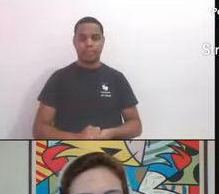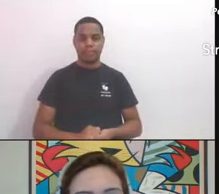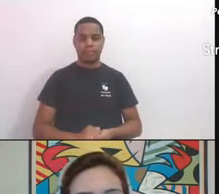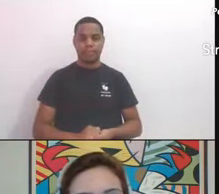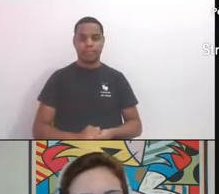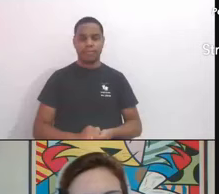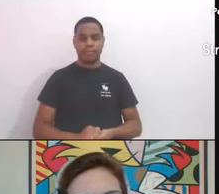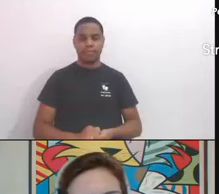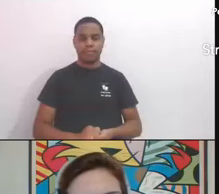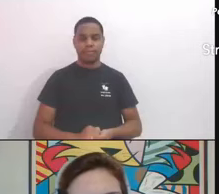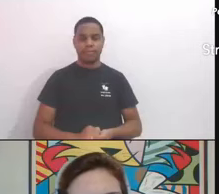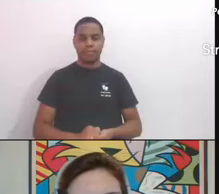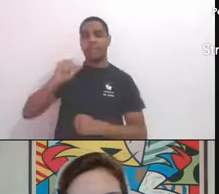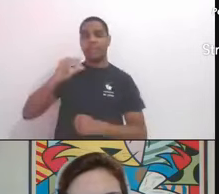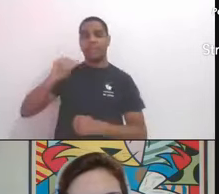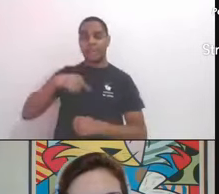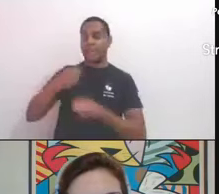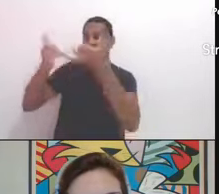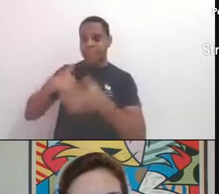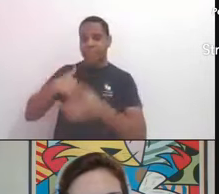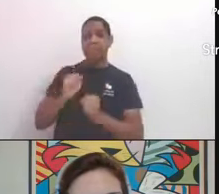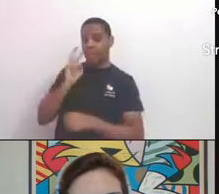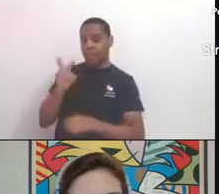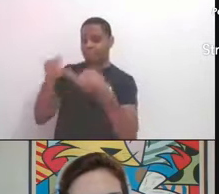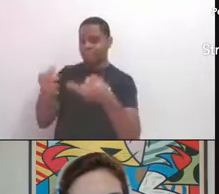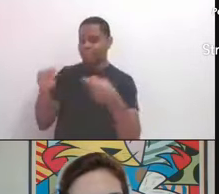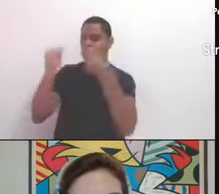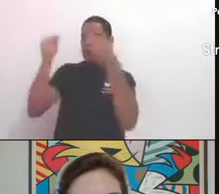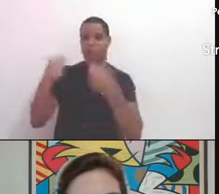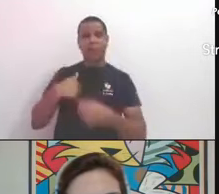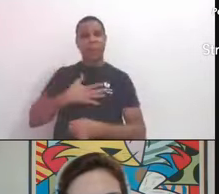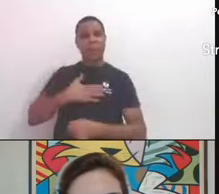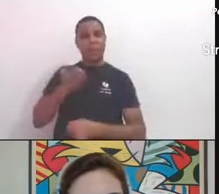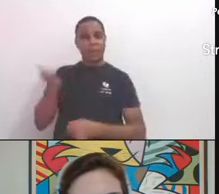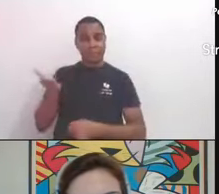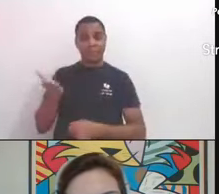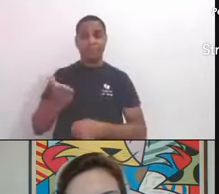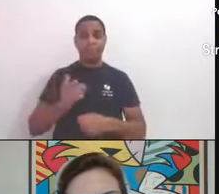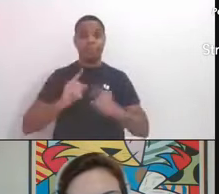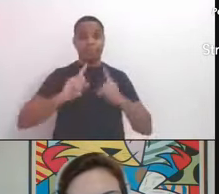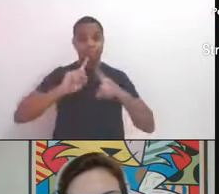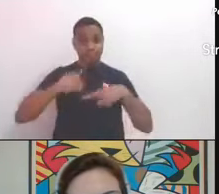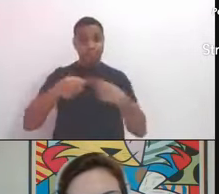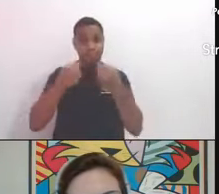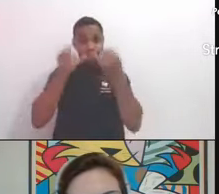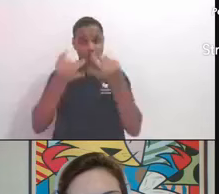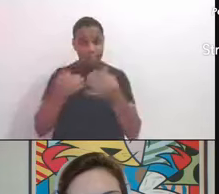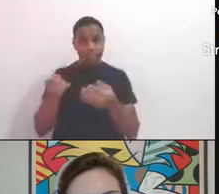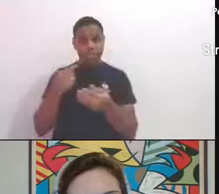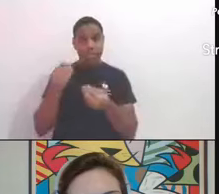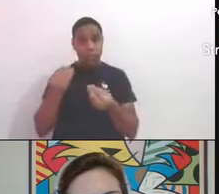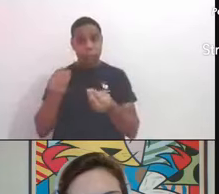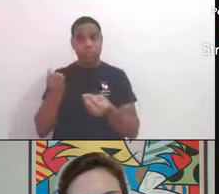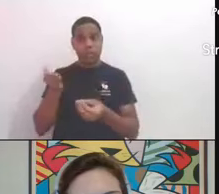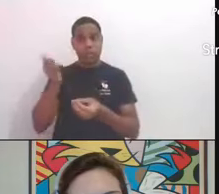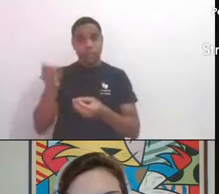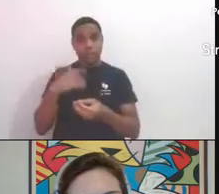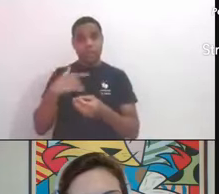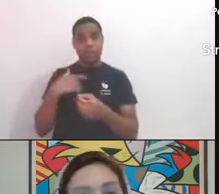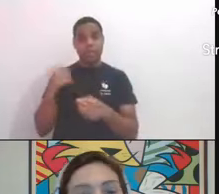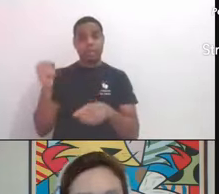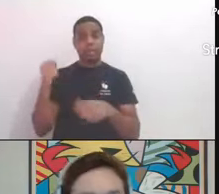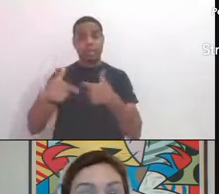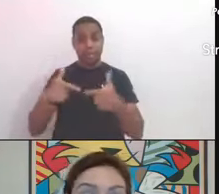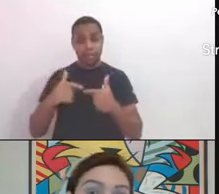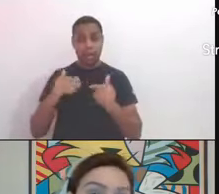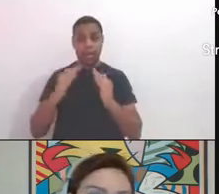fala as coisas certas. Depois nós vamos falar, assim, dessa questão do acesso ao teletrabalho, tudo mais